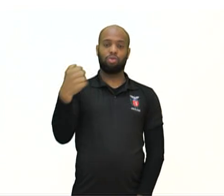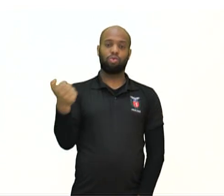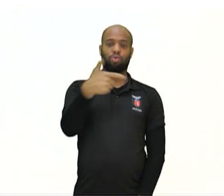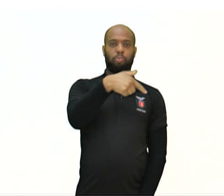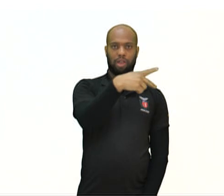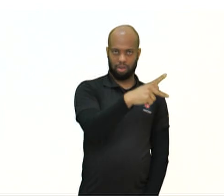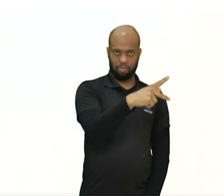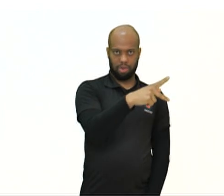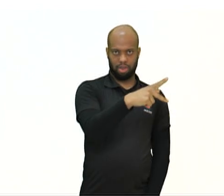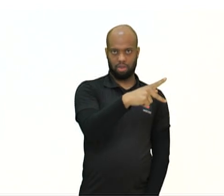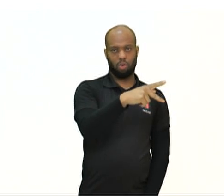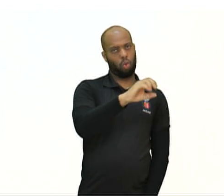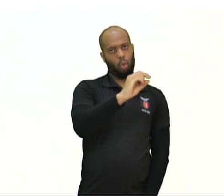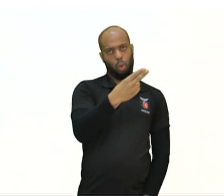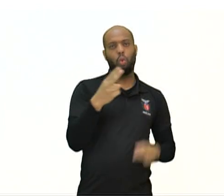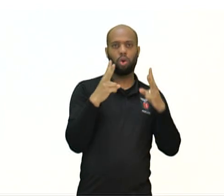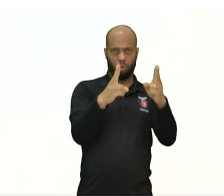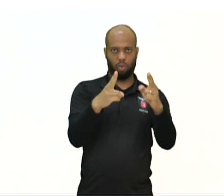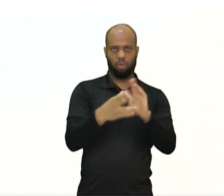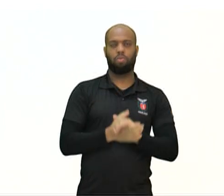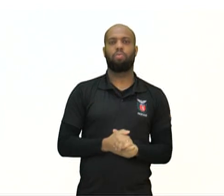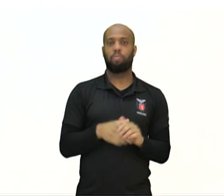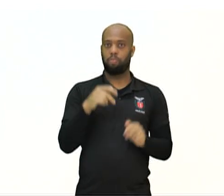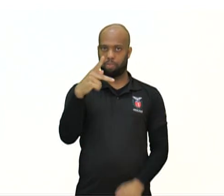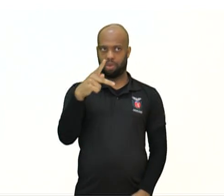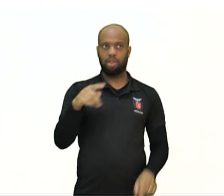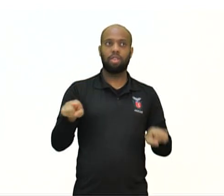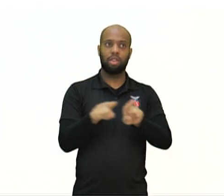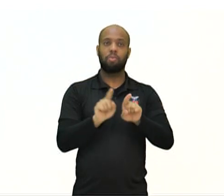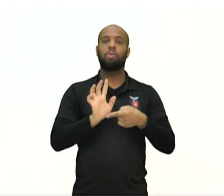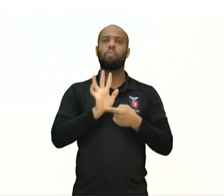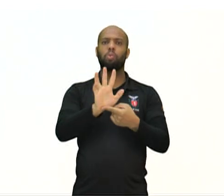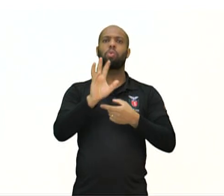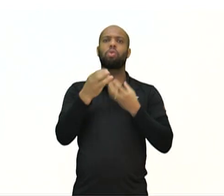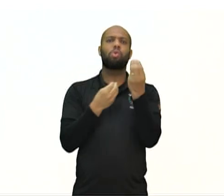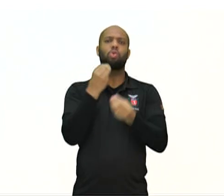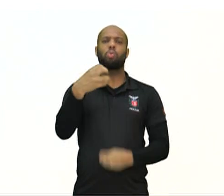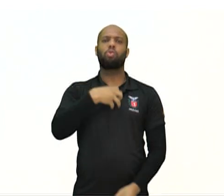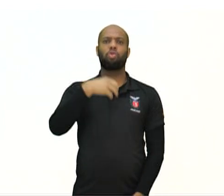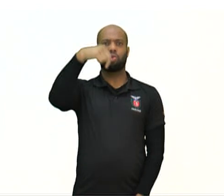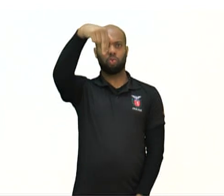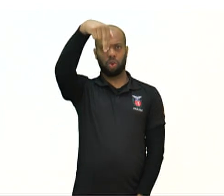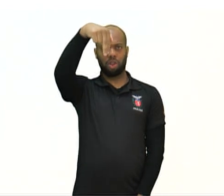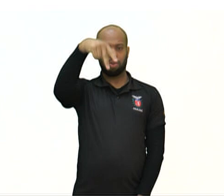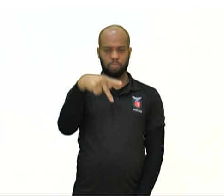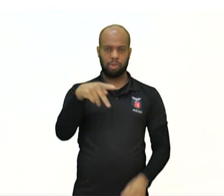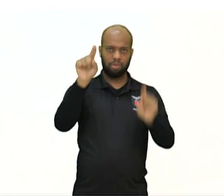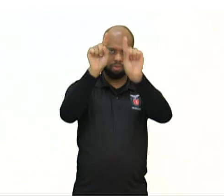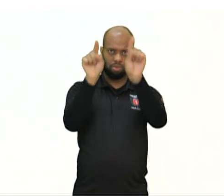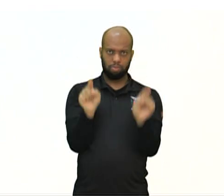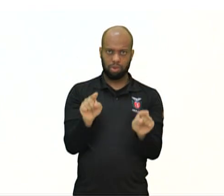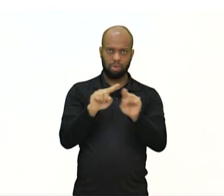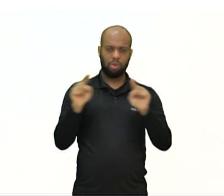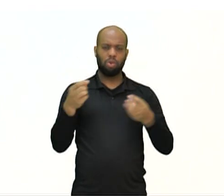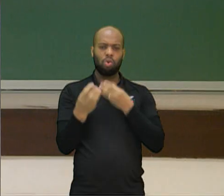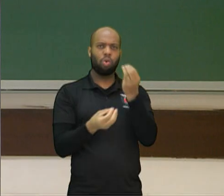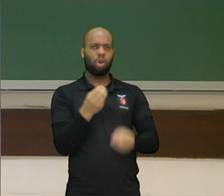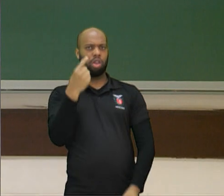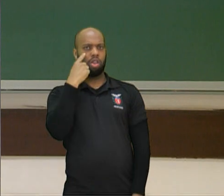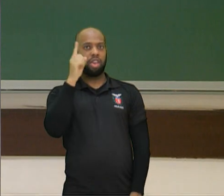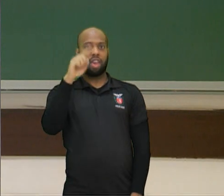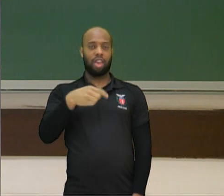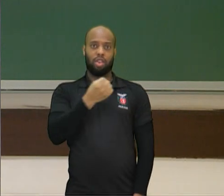p, indicado por NP. Mas como que a gente pode ler isso daqui?